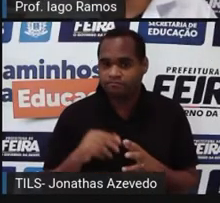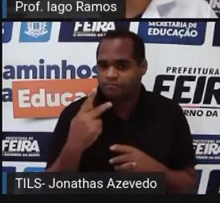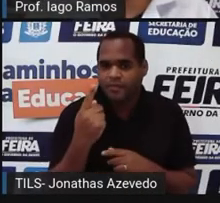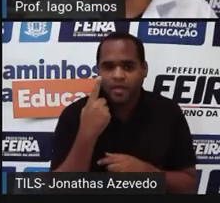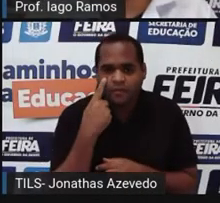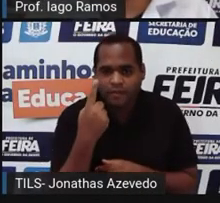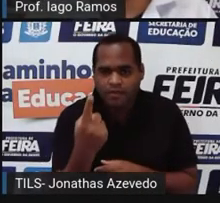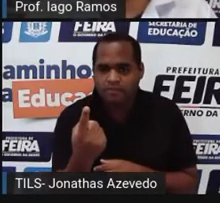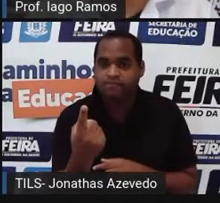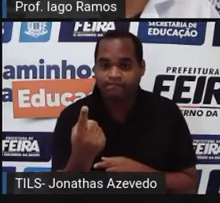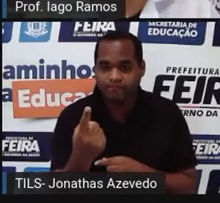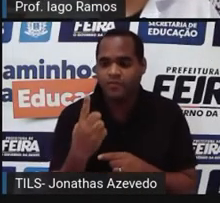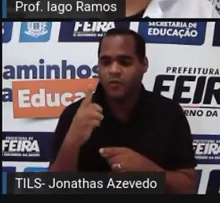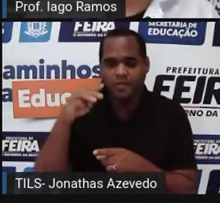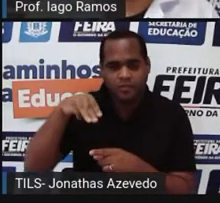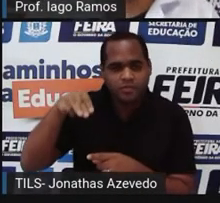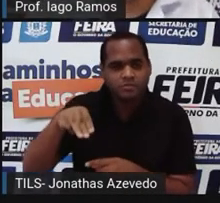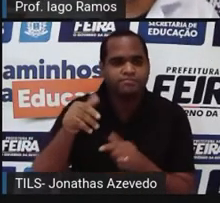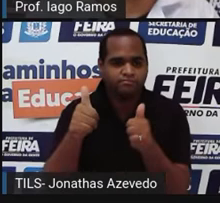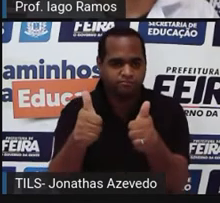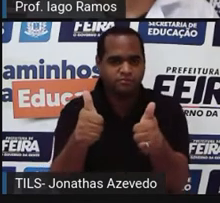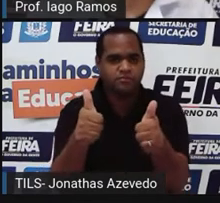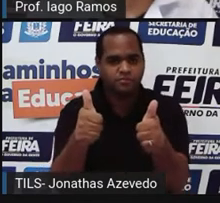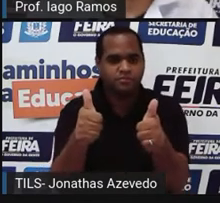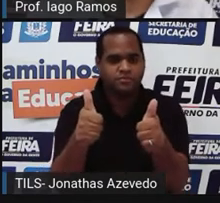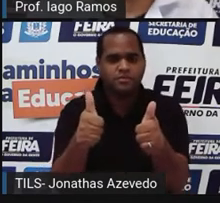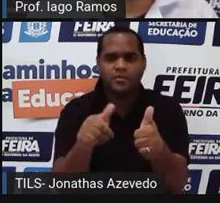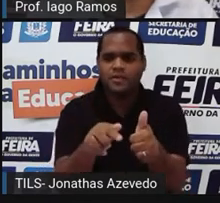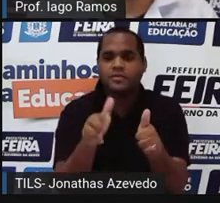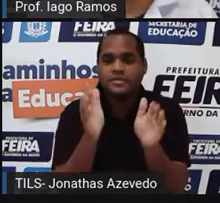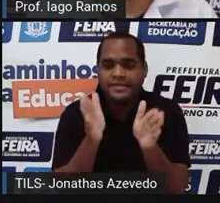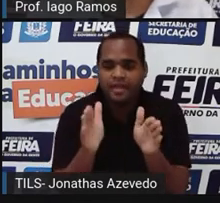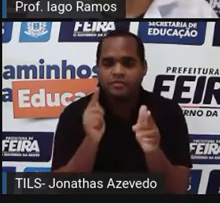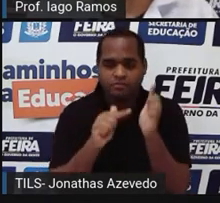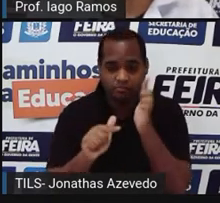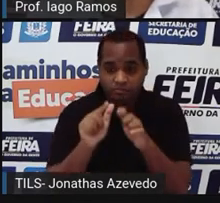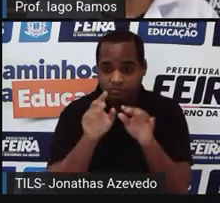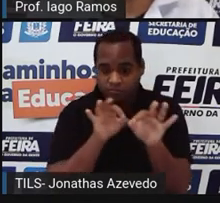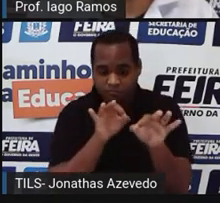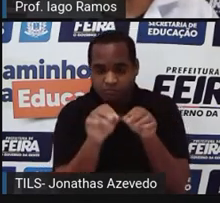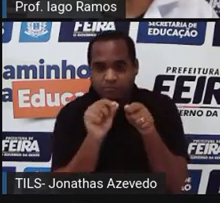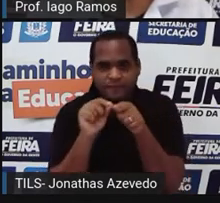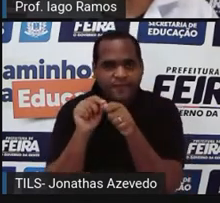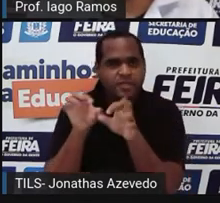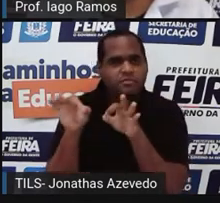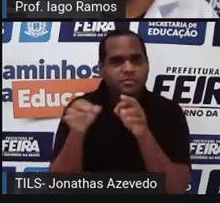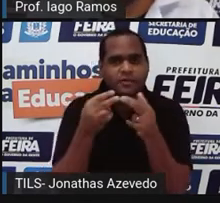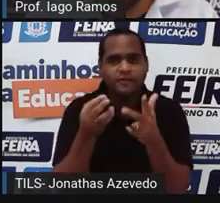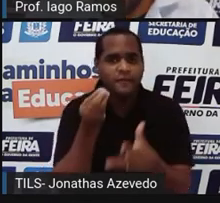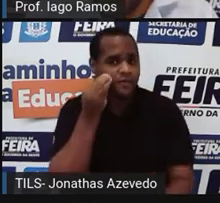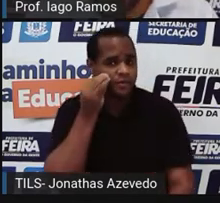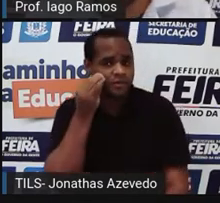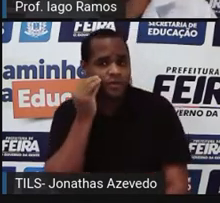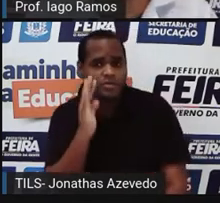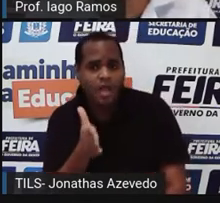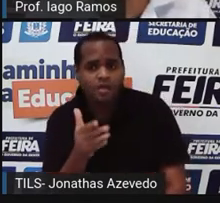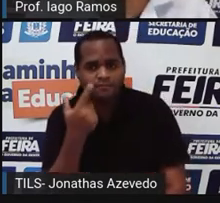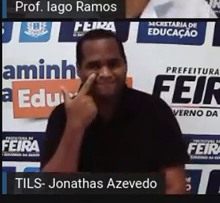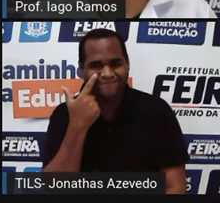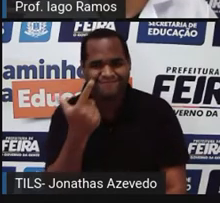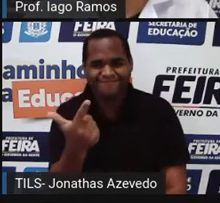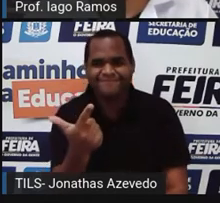Olha aí, um minutinho. Será que você conseguiu fazer? Será que você tentou? Olha